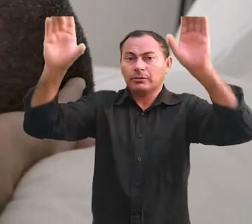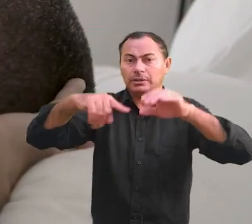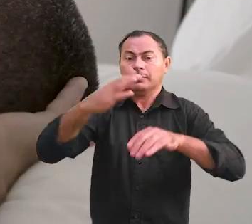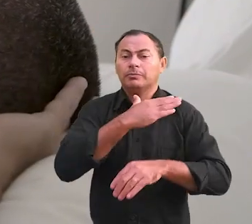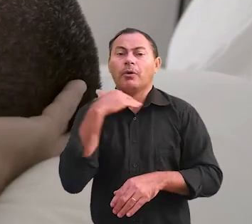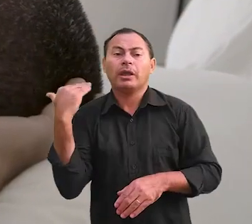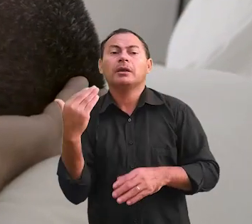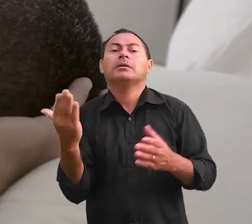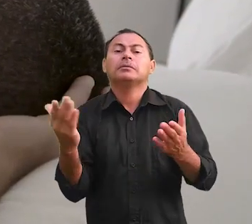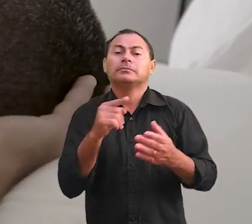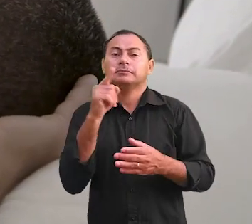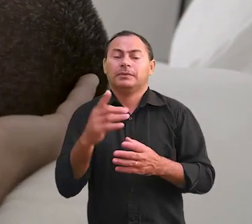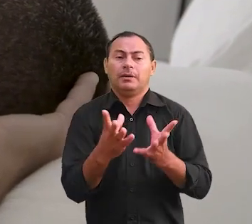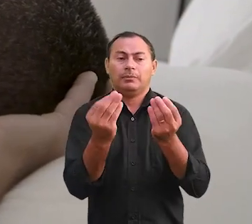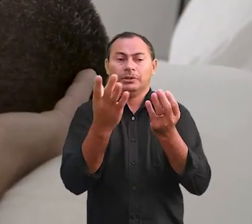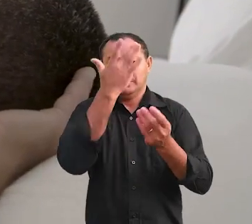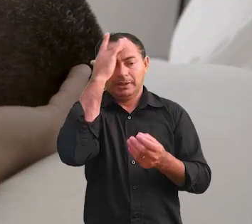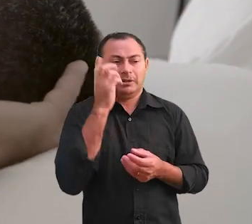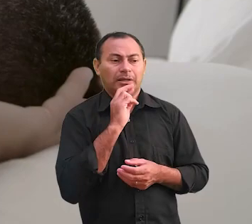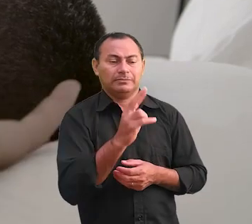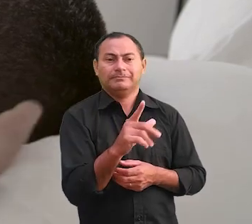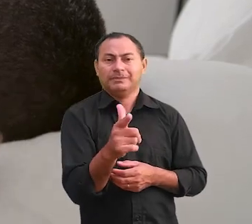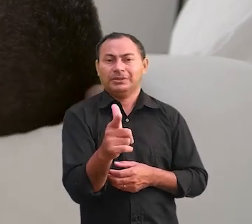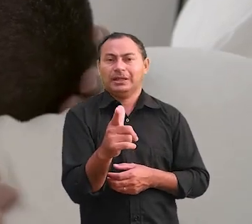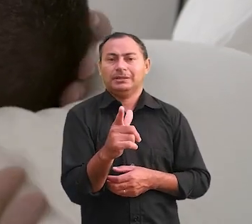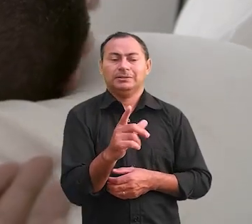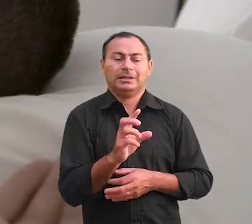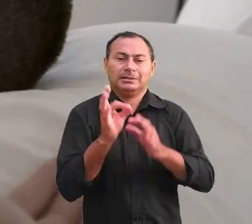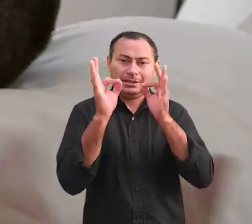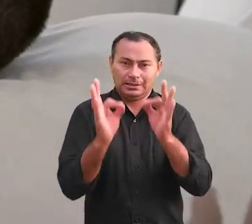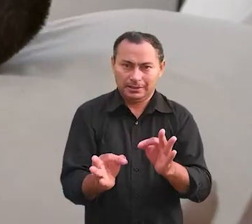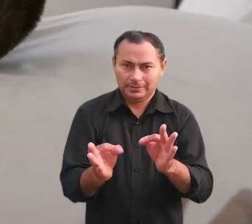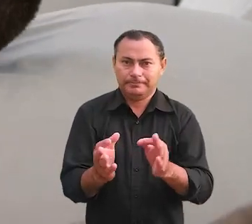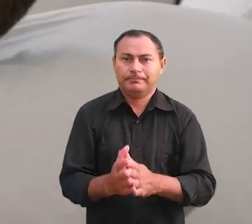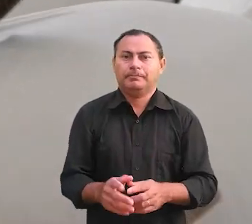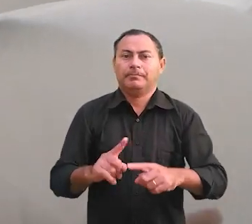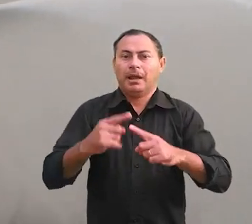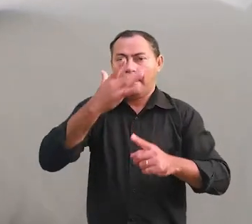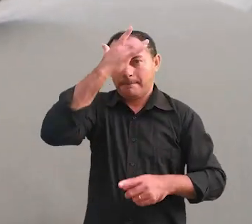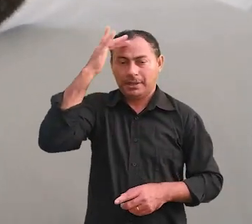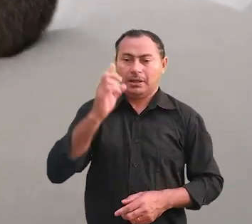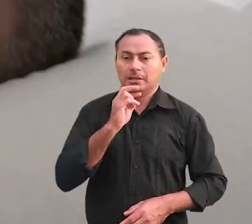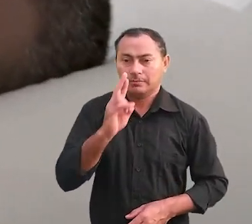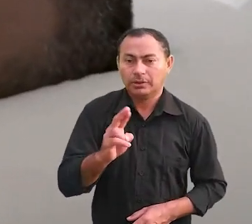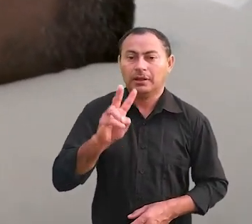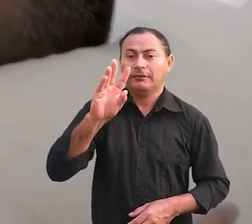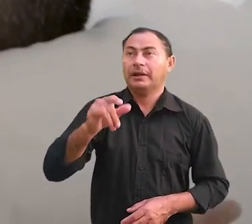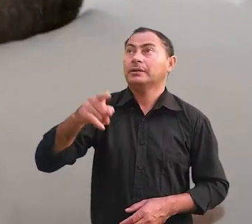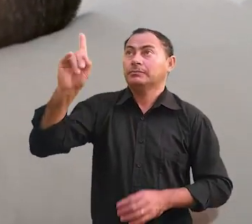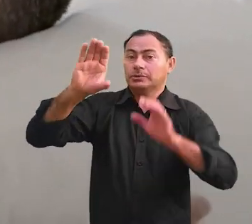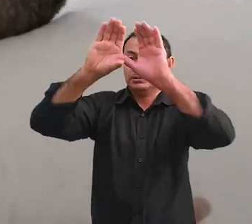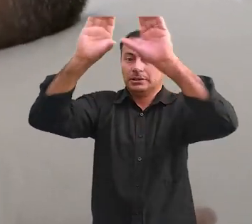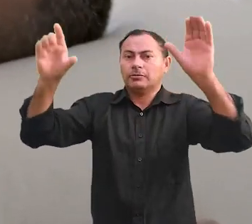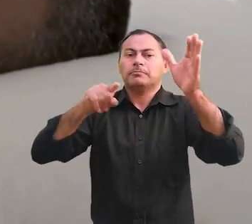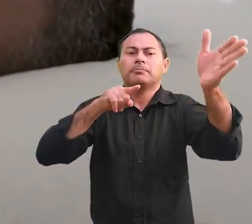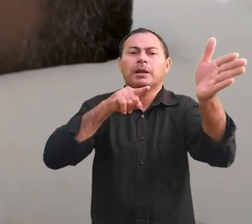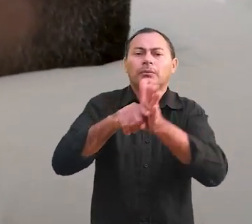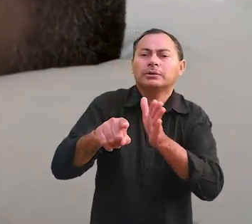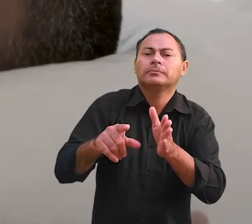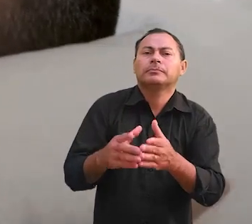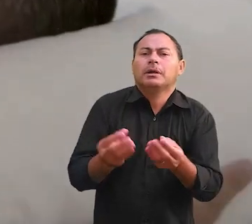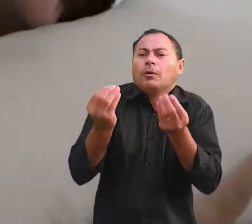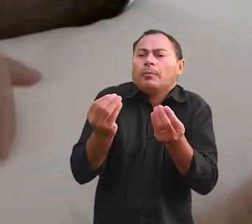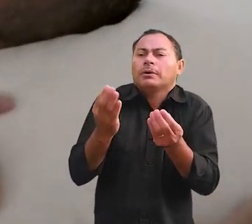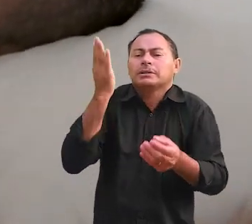que vai para o Céu depois de morrer muita gente não tem essa certeza mas se a pessoa responder que vai para o céu